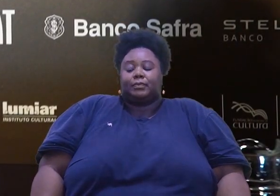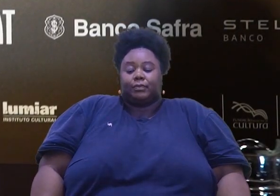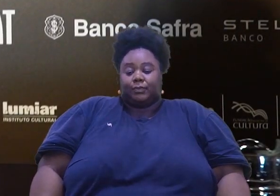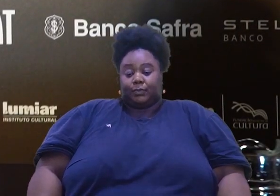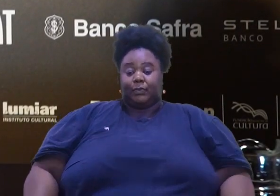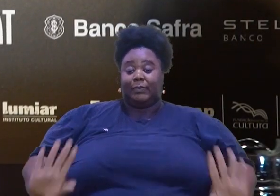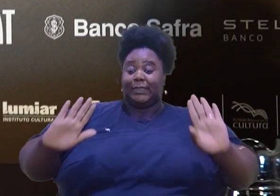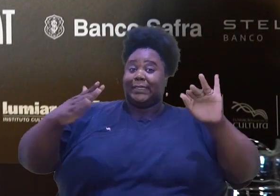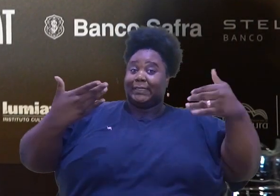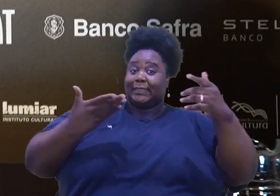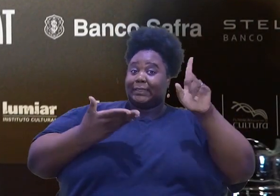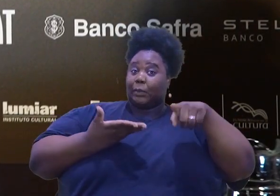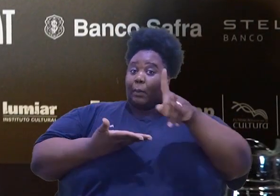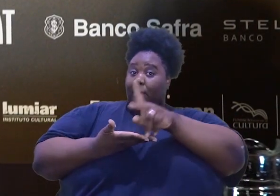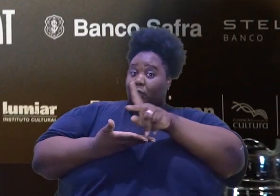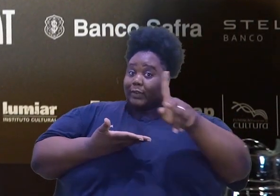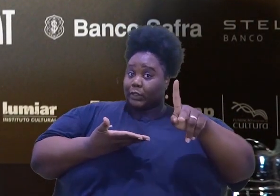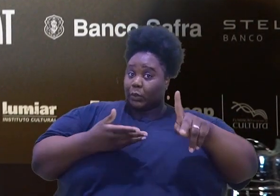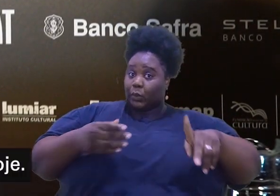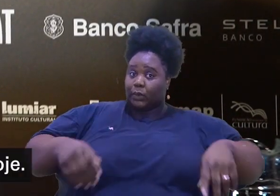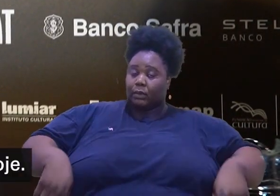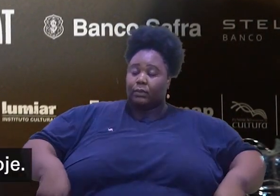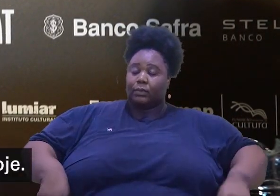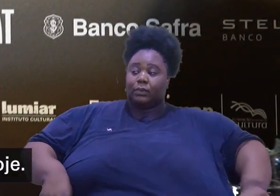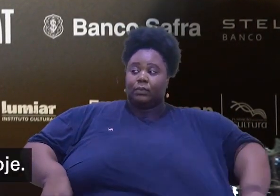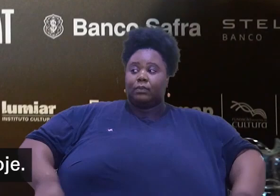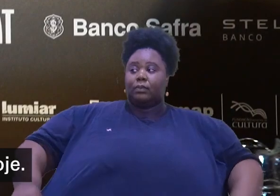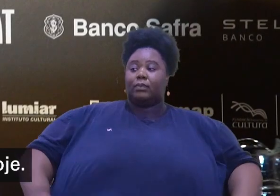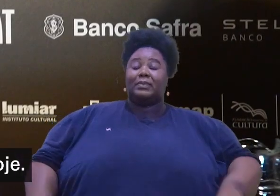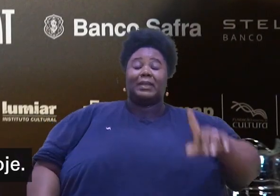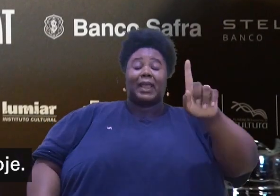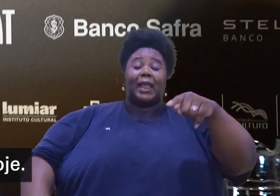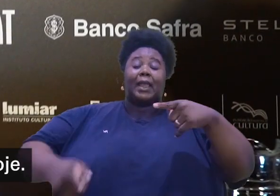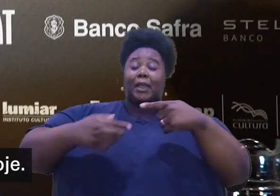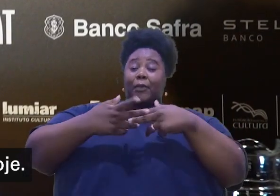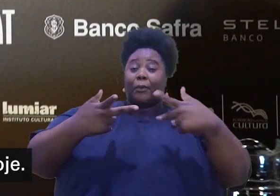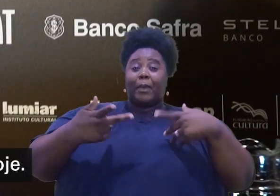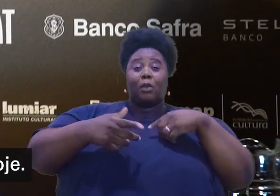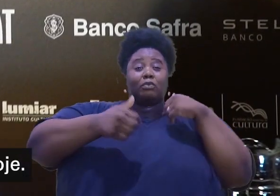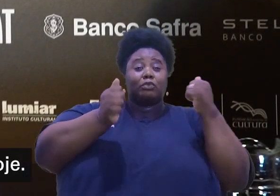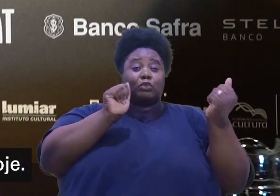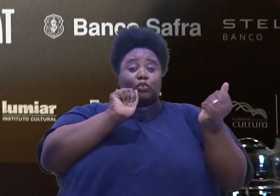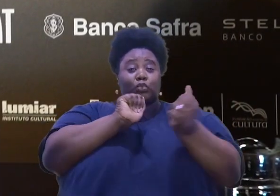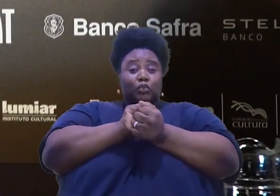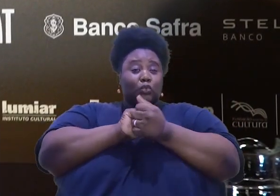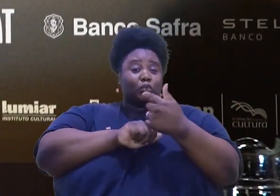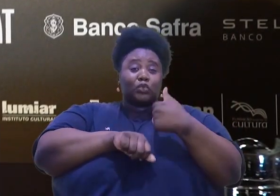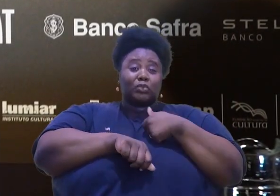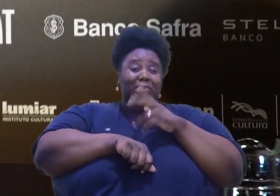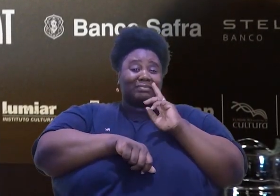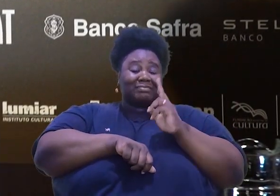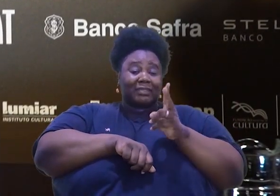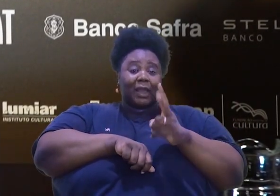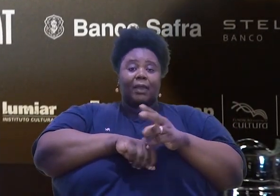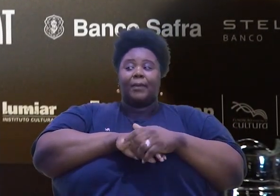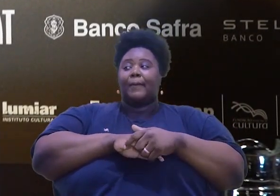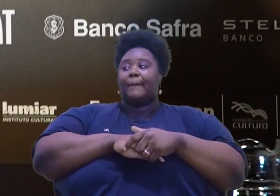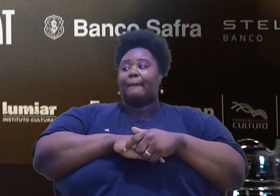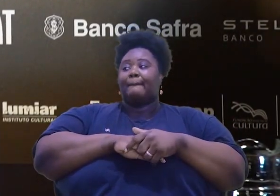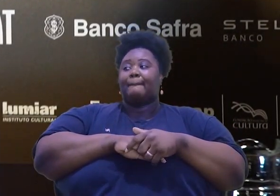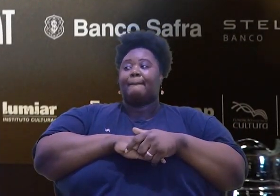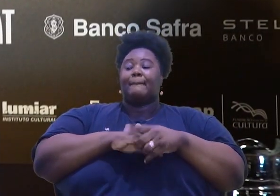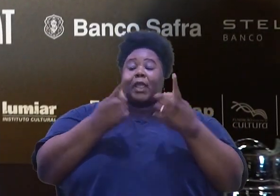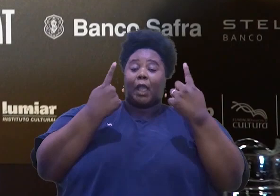ser professora é alguma coisa que me acompanha até hoje, né? Eu tenho essa